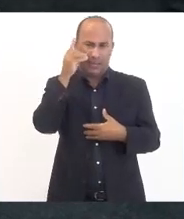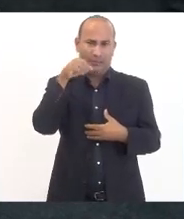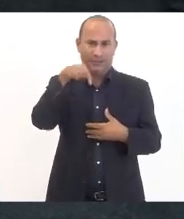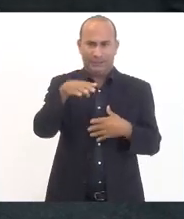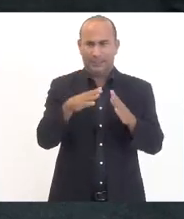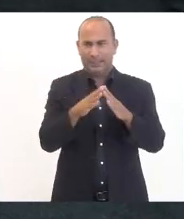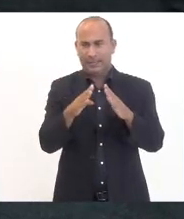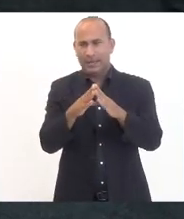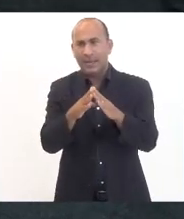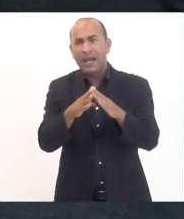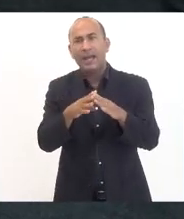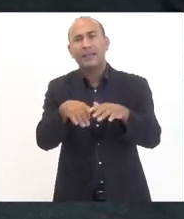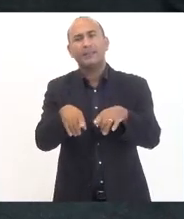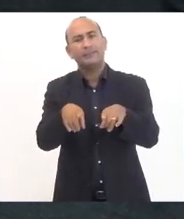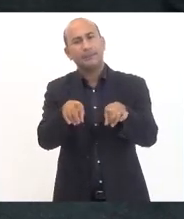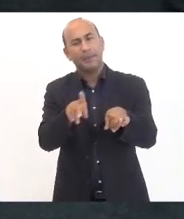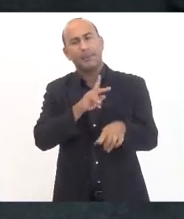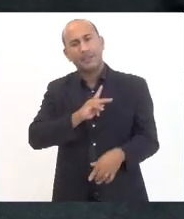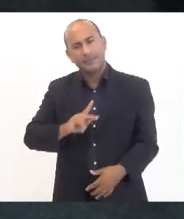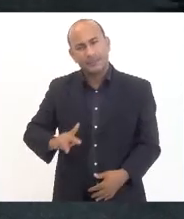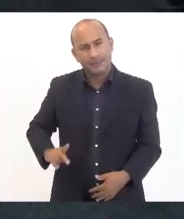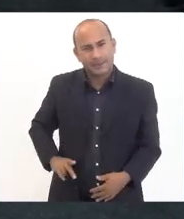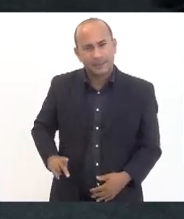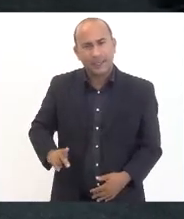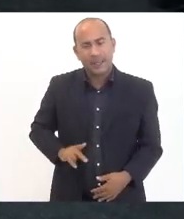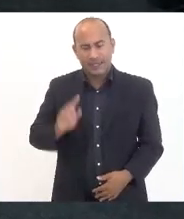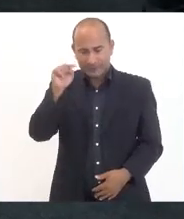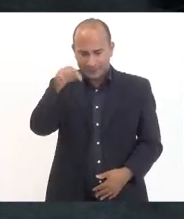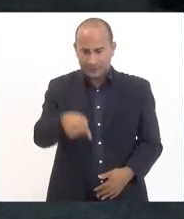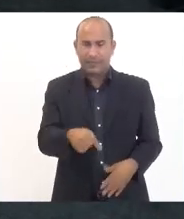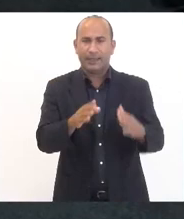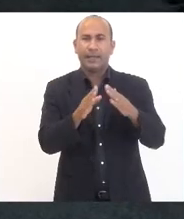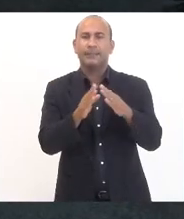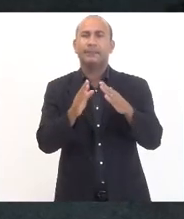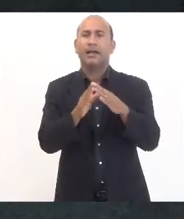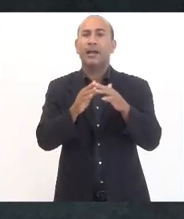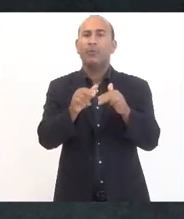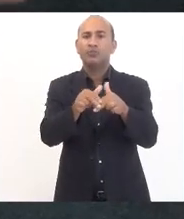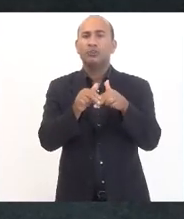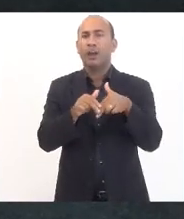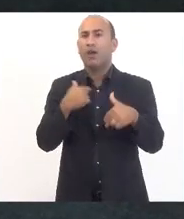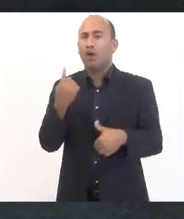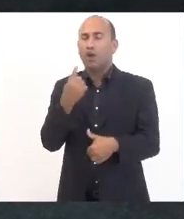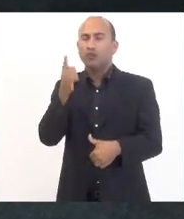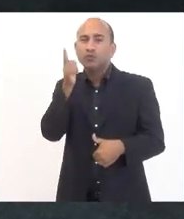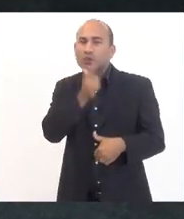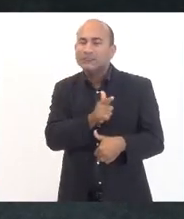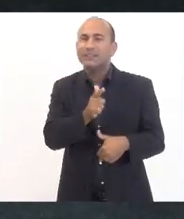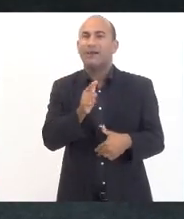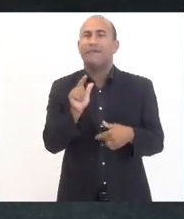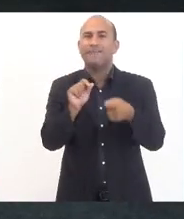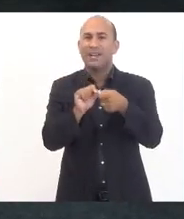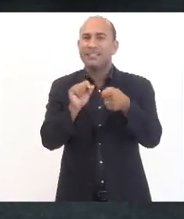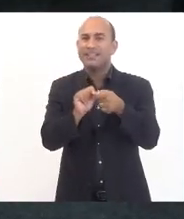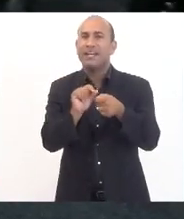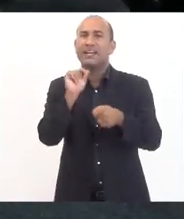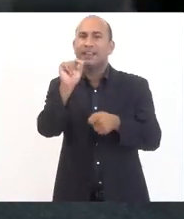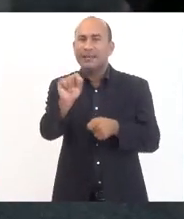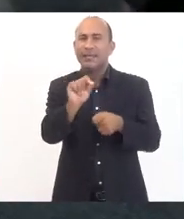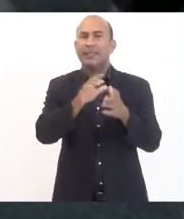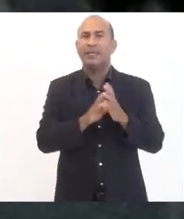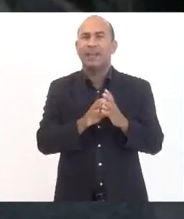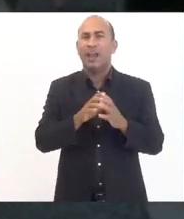com Vossa Excelência, presidente desta Casa, para que a gente consiga, né, fazer com que o